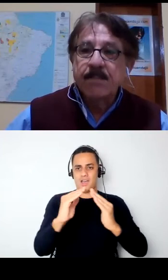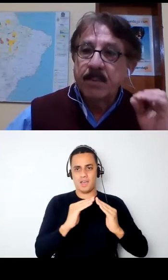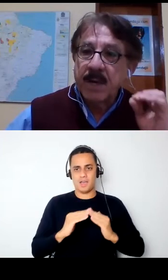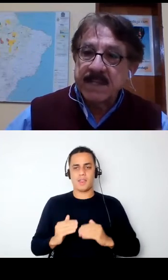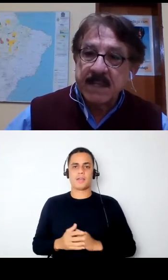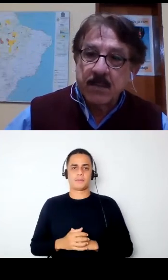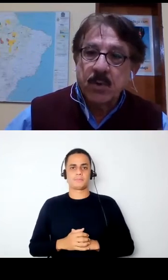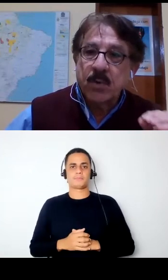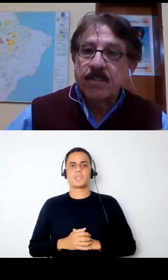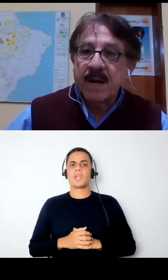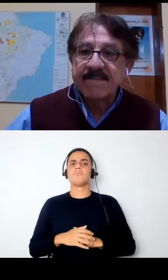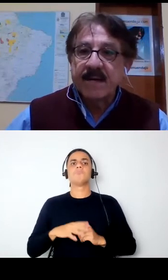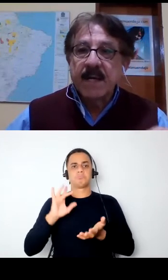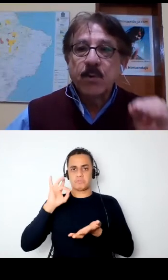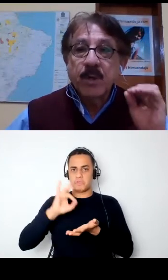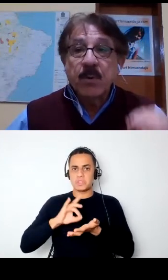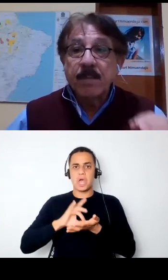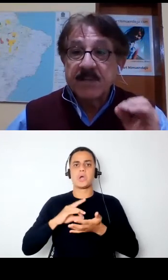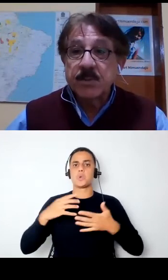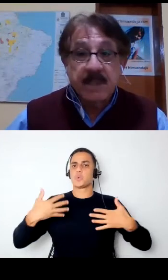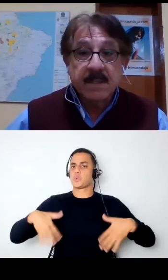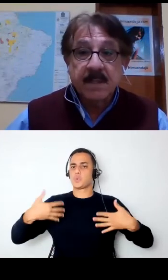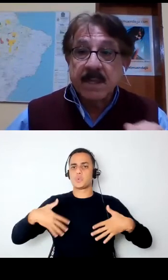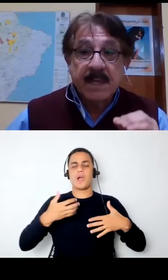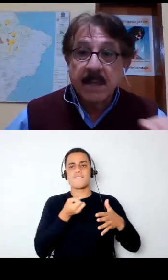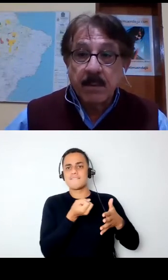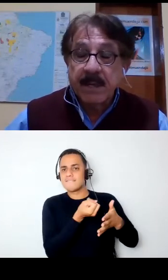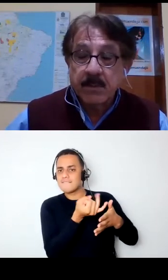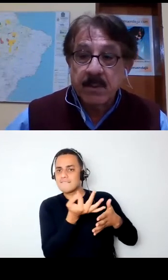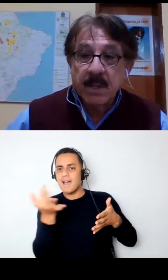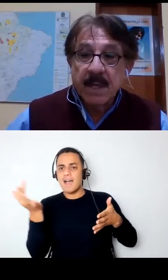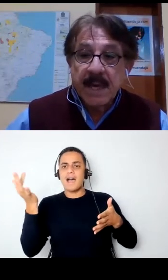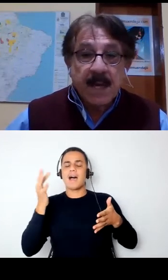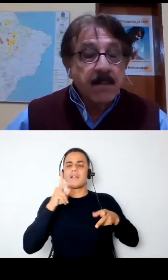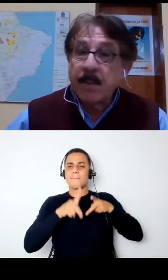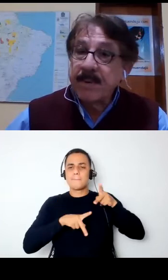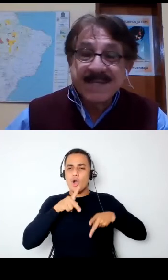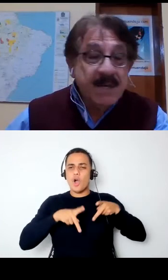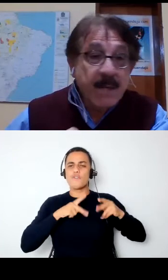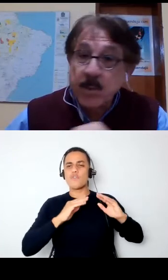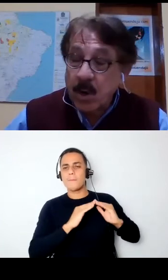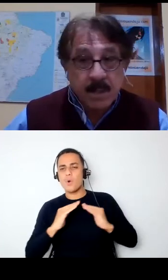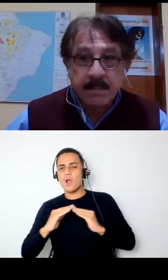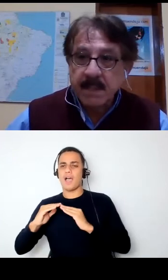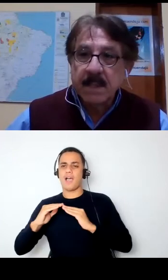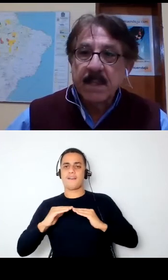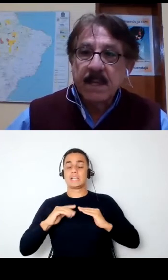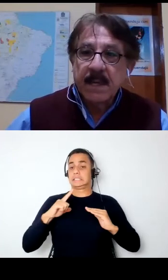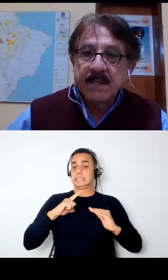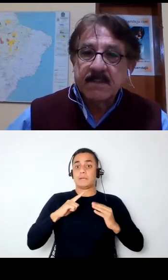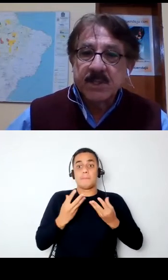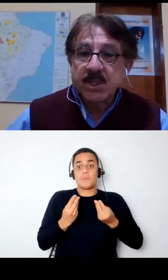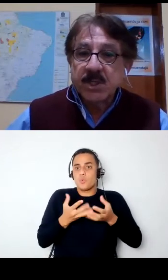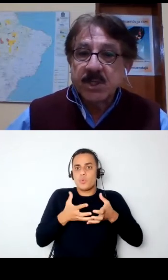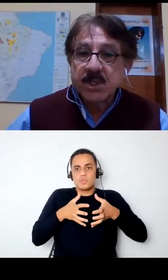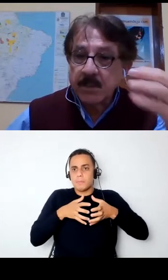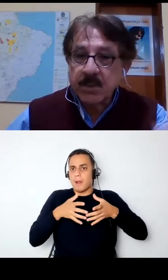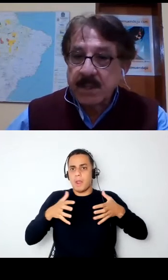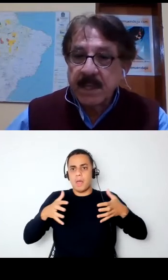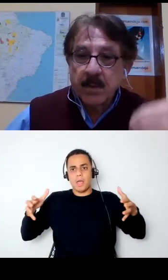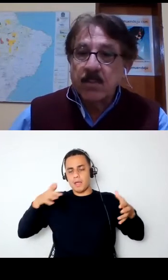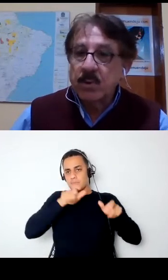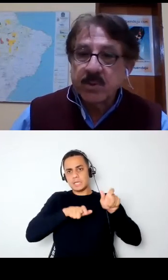a população que ocupava o rio Amazonas naquele momento. Era uma população enorme, se a gente ler